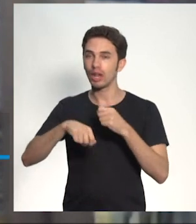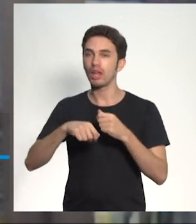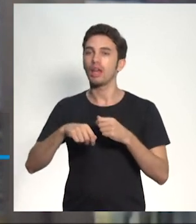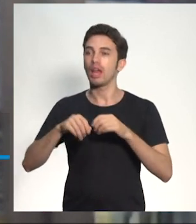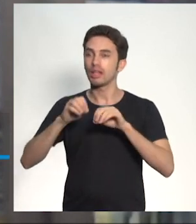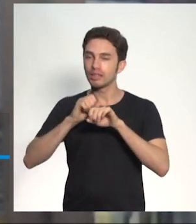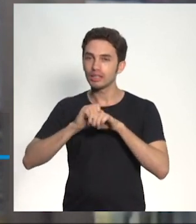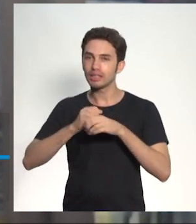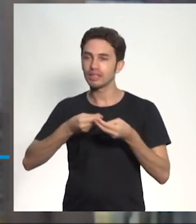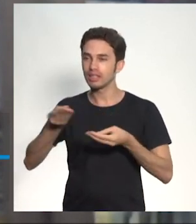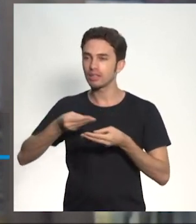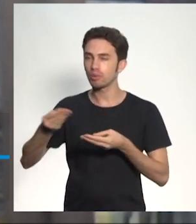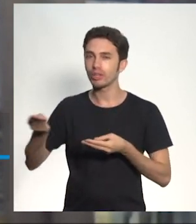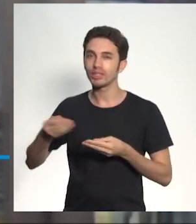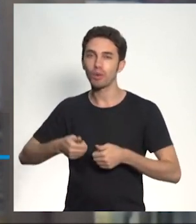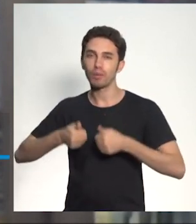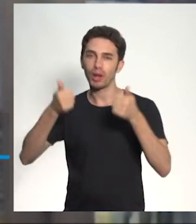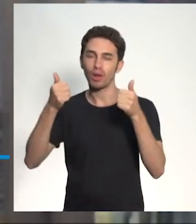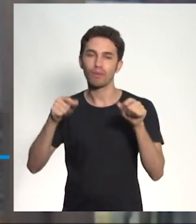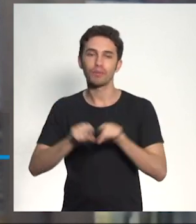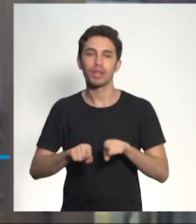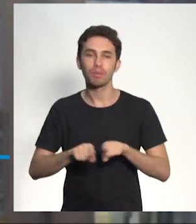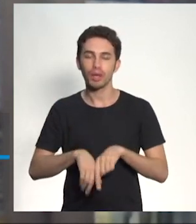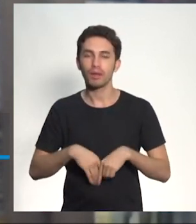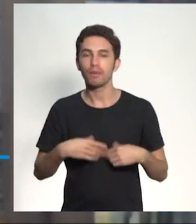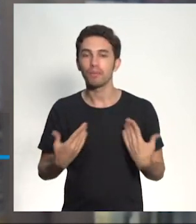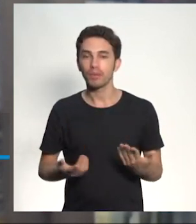reconhecimentos identitários, né, os